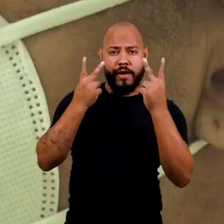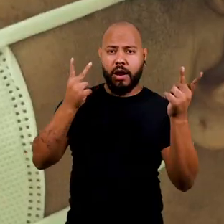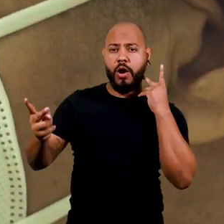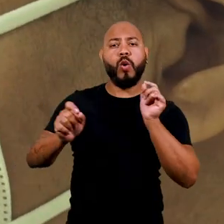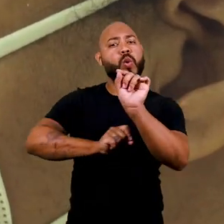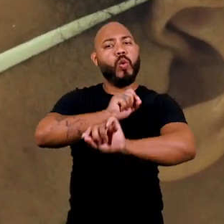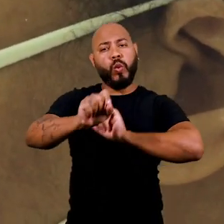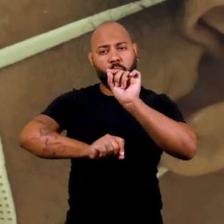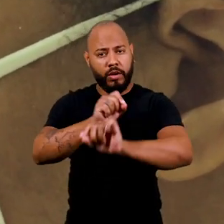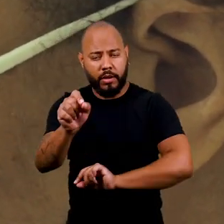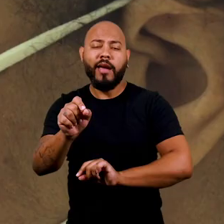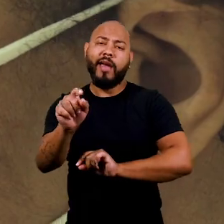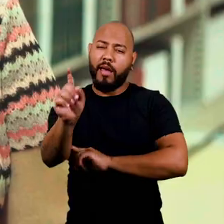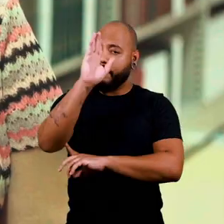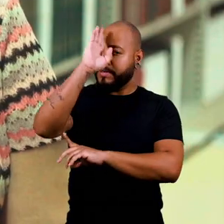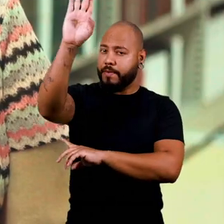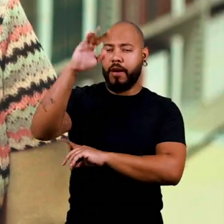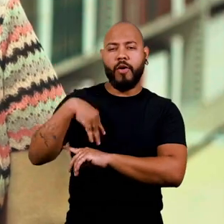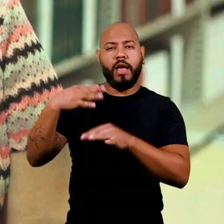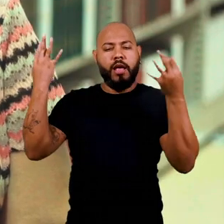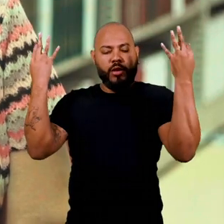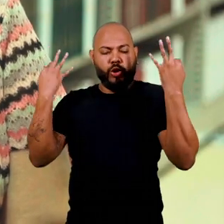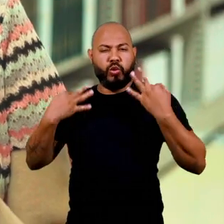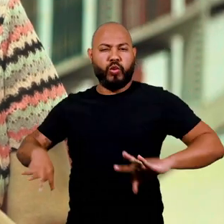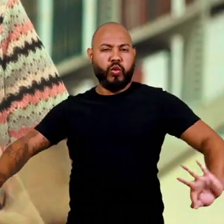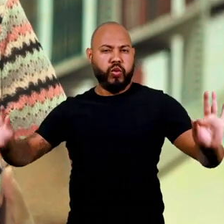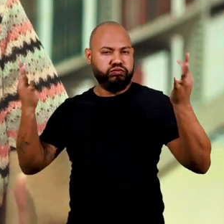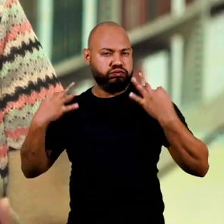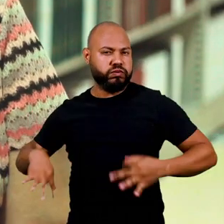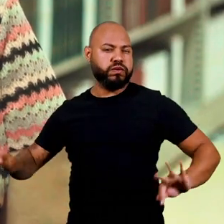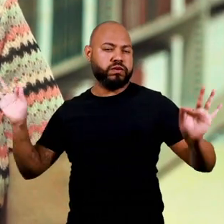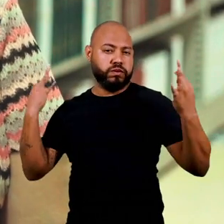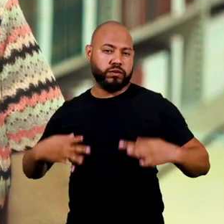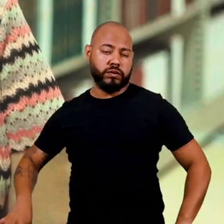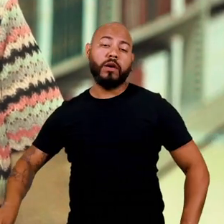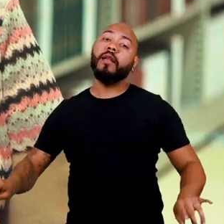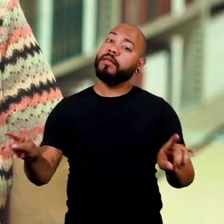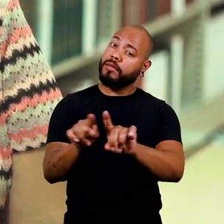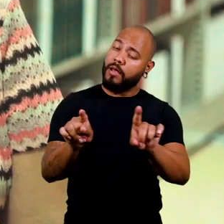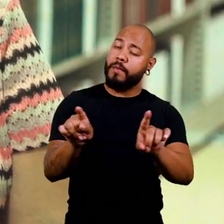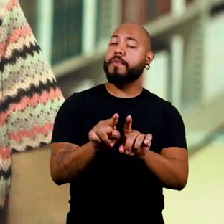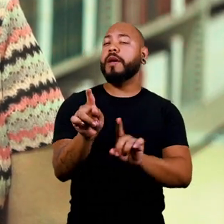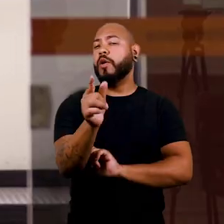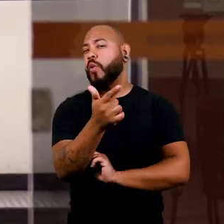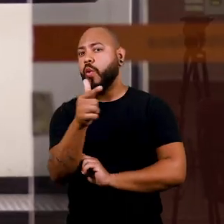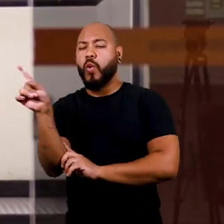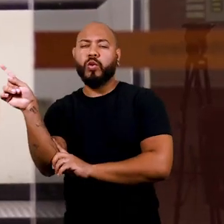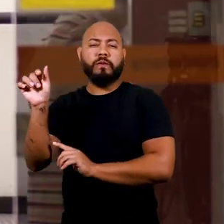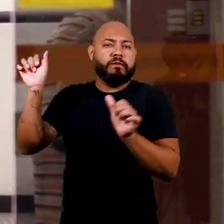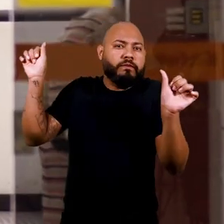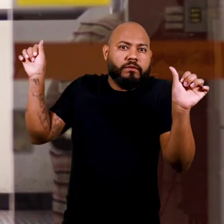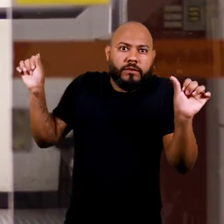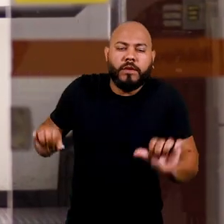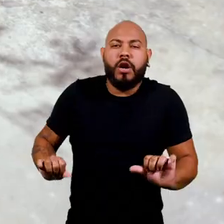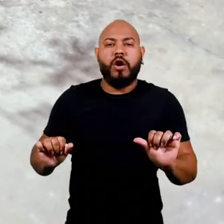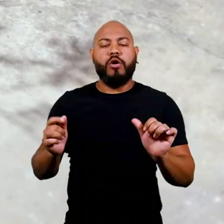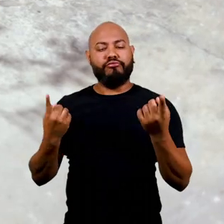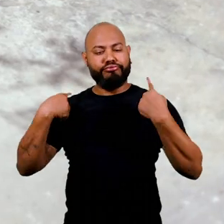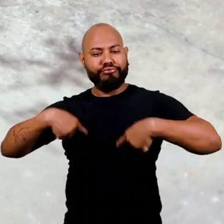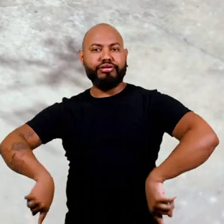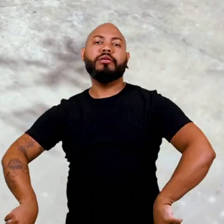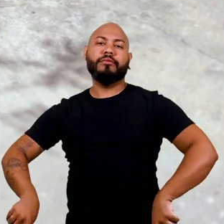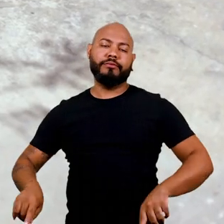doença são as crises de dor e também as crises que nós chamamos crises vaso-oclusivas.